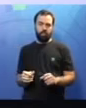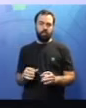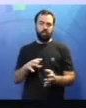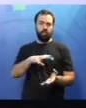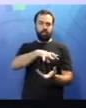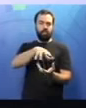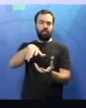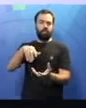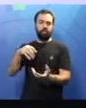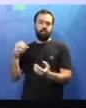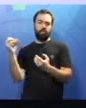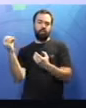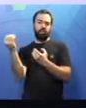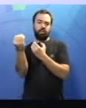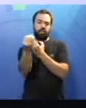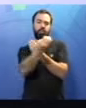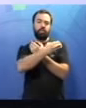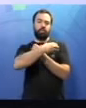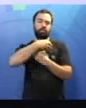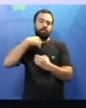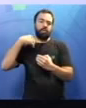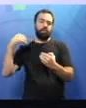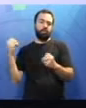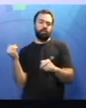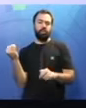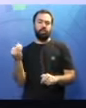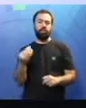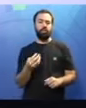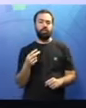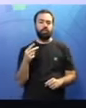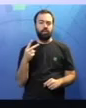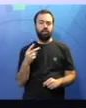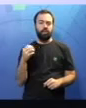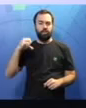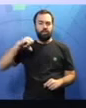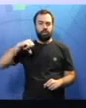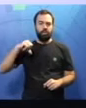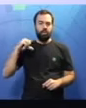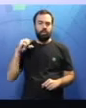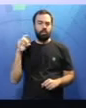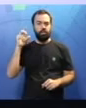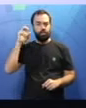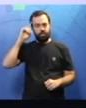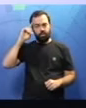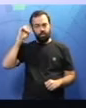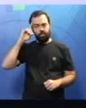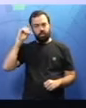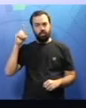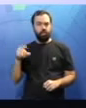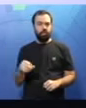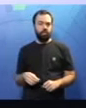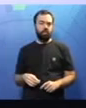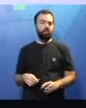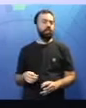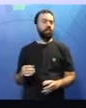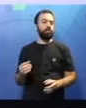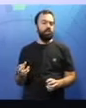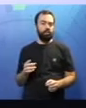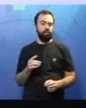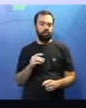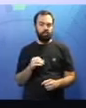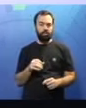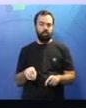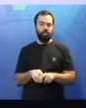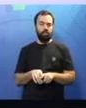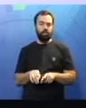A piracema, que é um ciclo reprodutivo dos peixes, que é anual. O período escolar ou